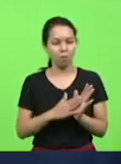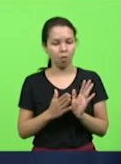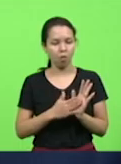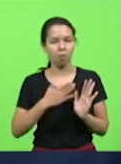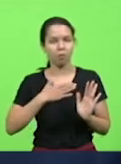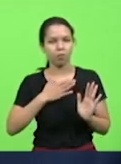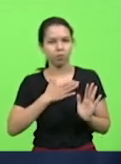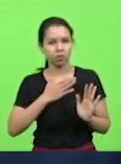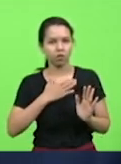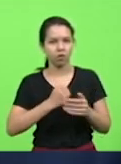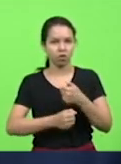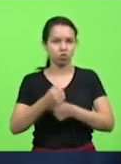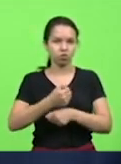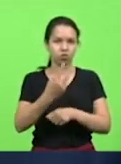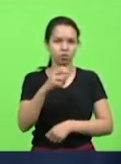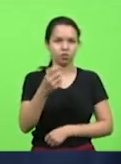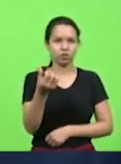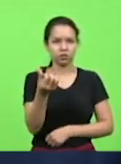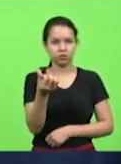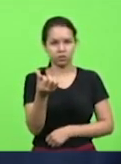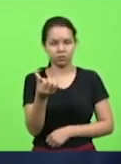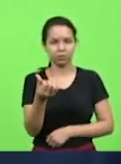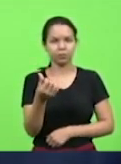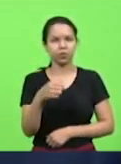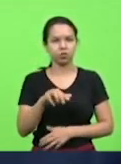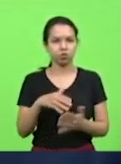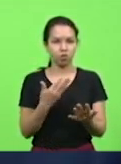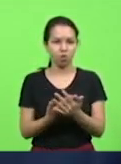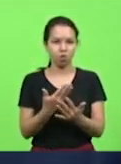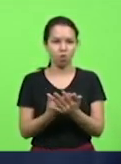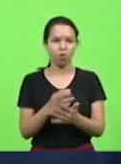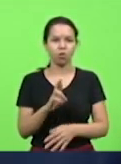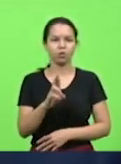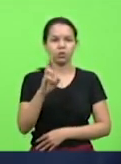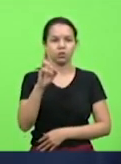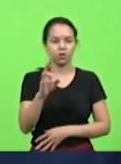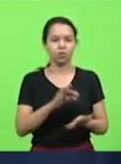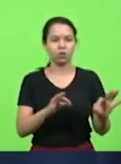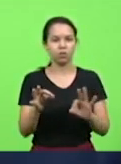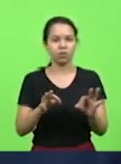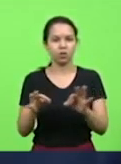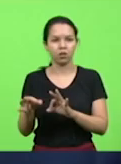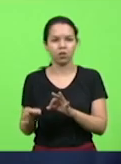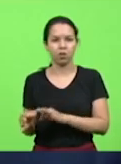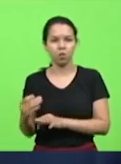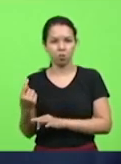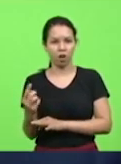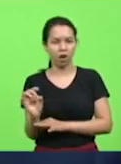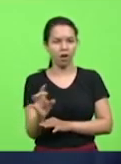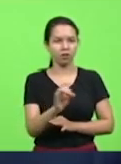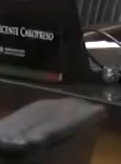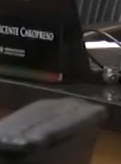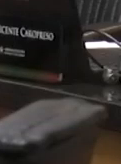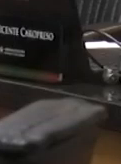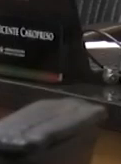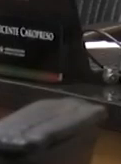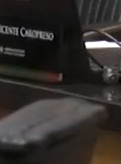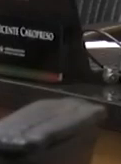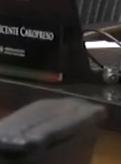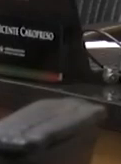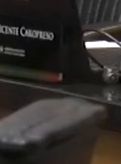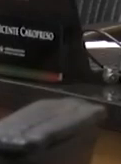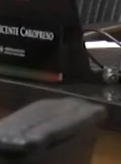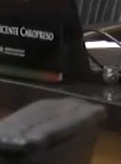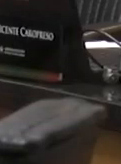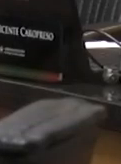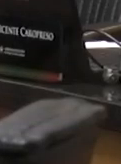O deputado Dr. Vicente Caro Preso se pronunciou durante a sessão desta terça-feira, dia 27 de abril, para alertar